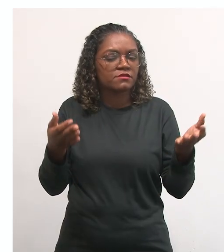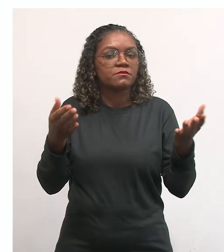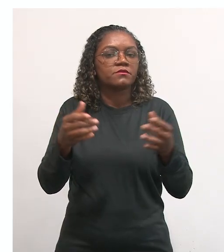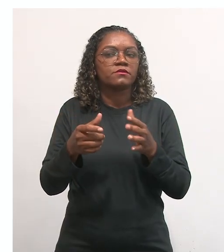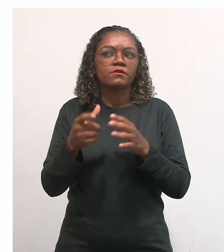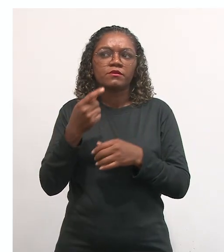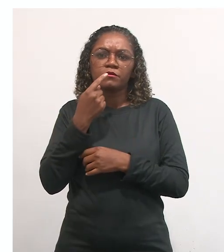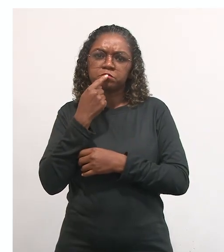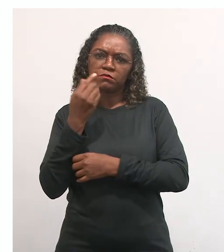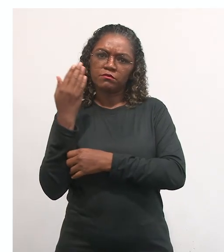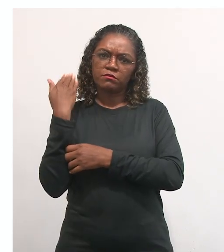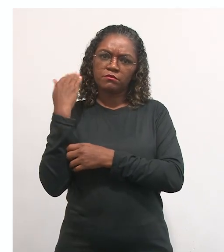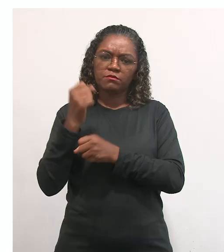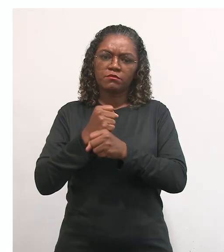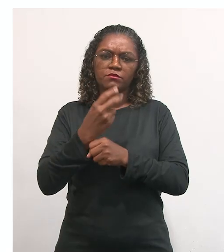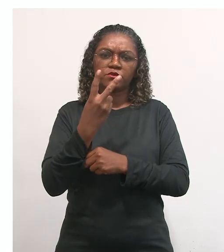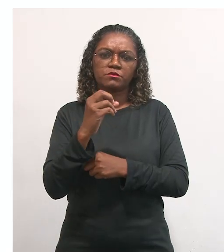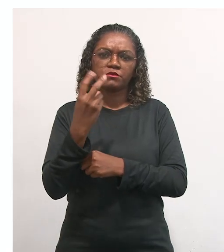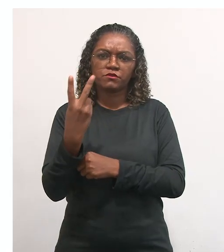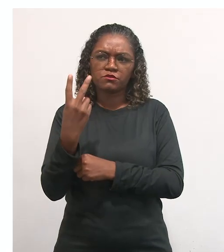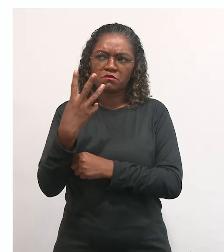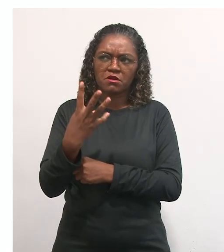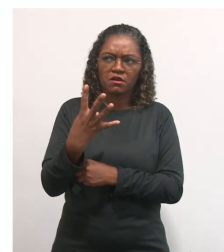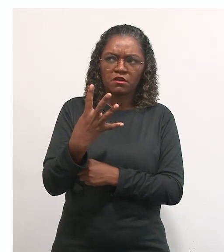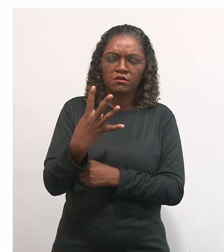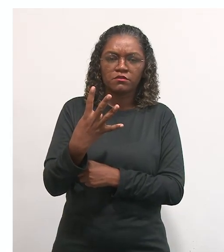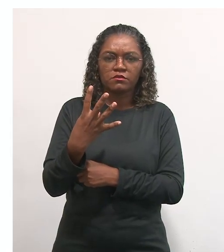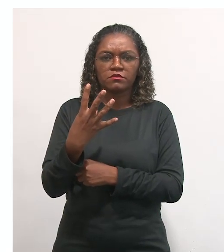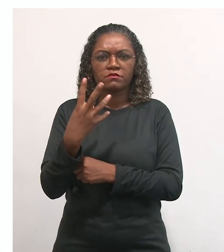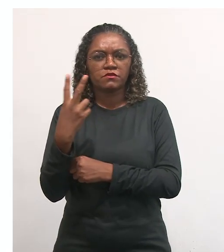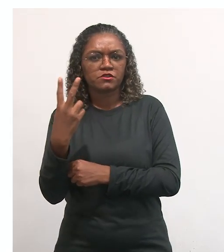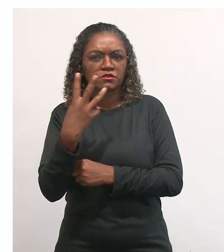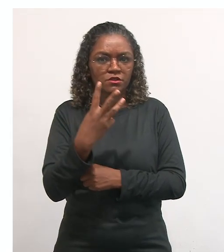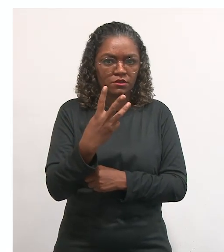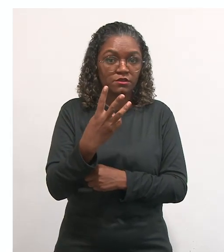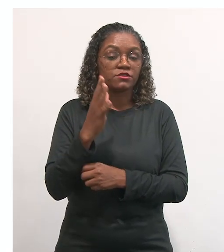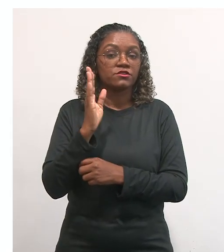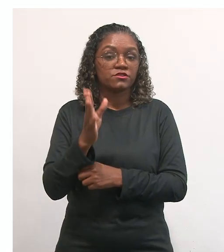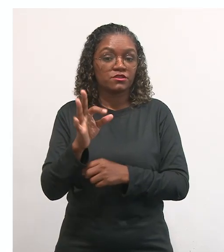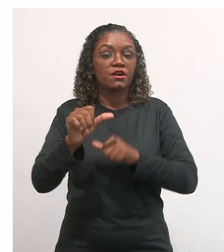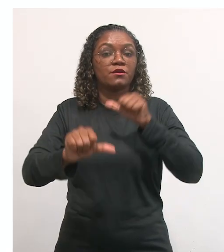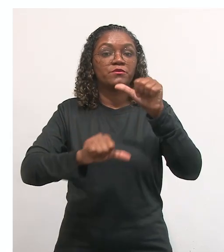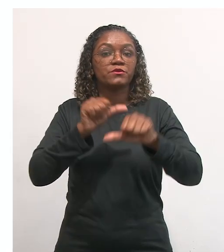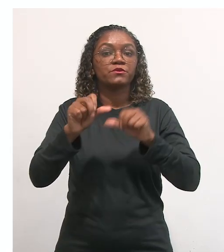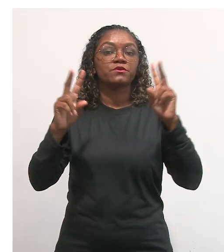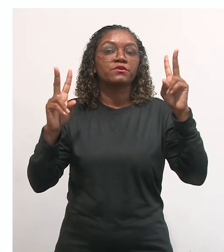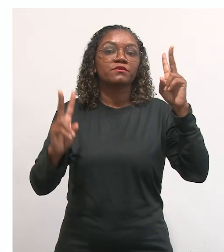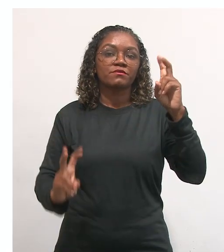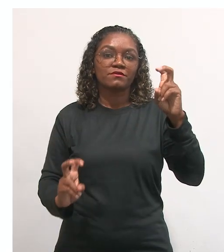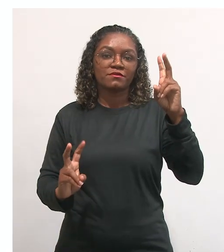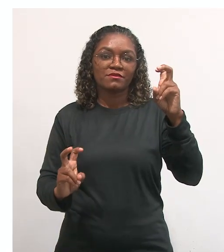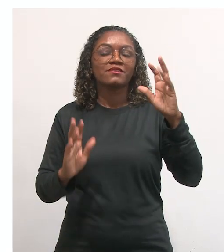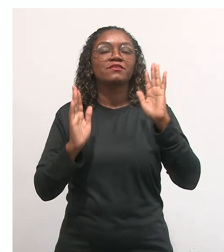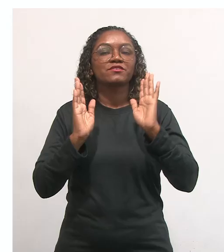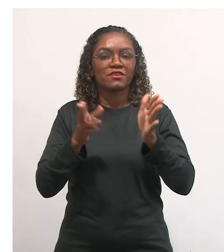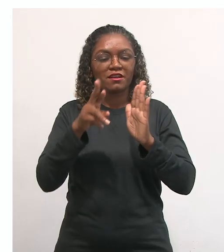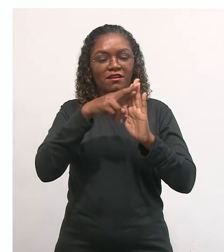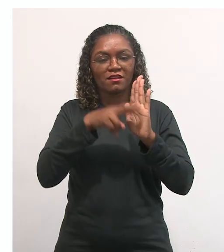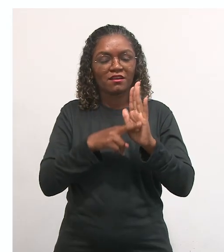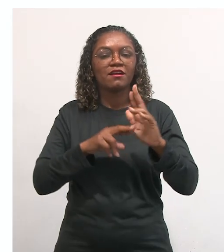tivemos uma alteração agora eu acho que foi em 2024 foi 2023 que foi em relação à questão da citação né